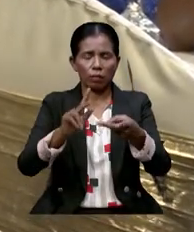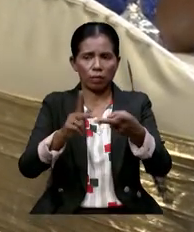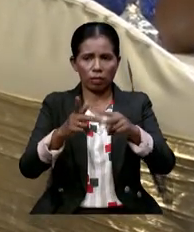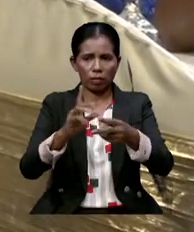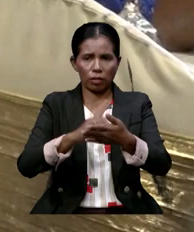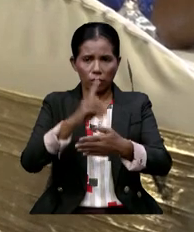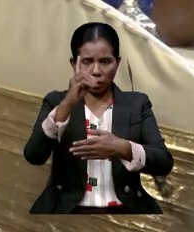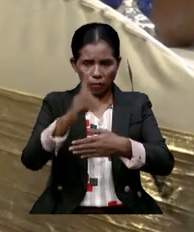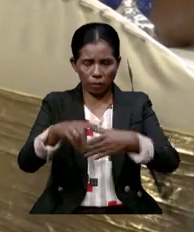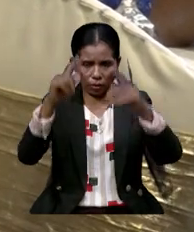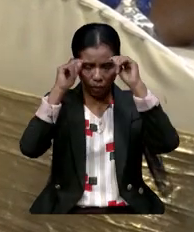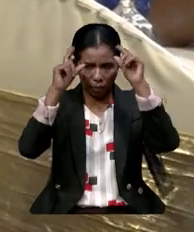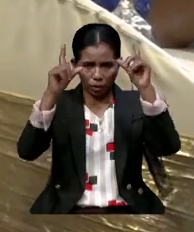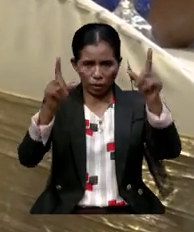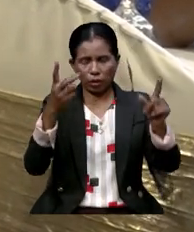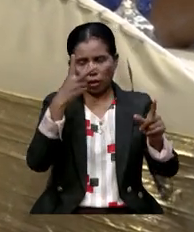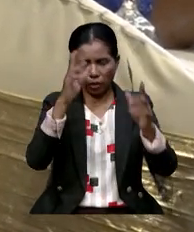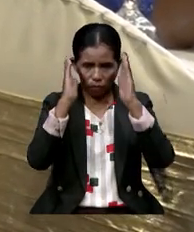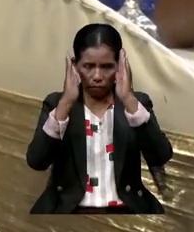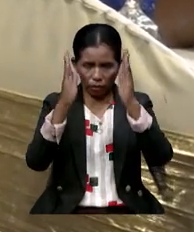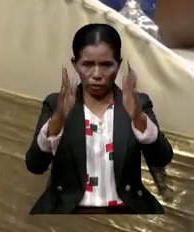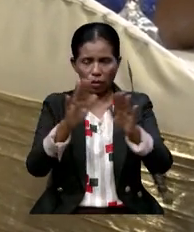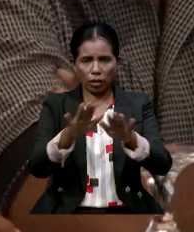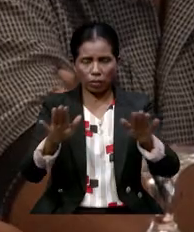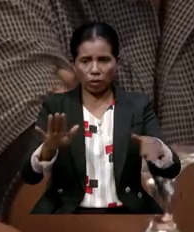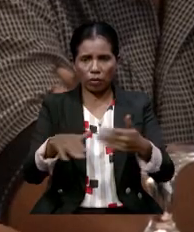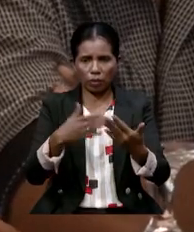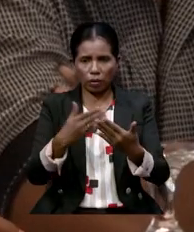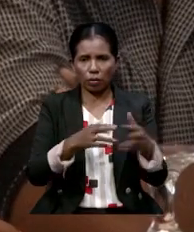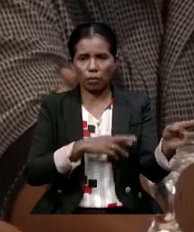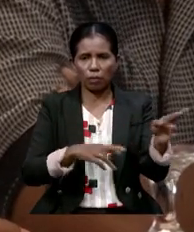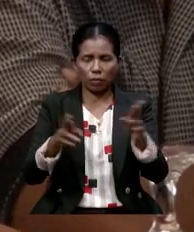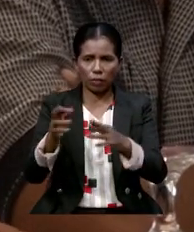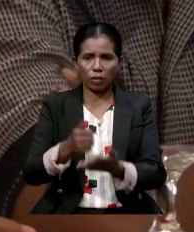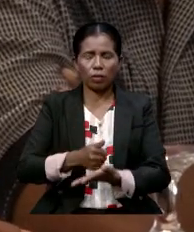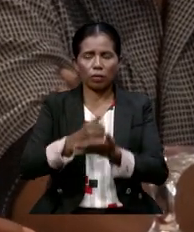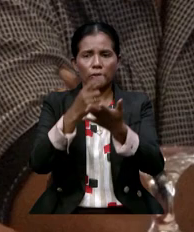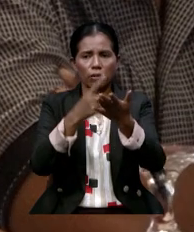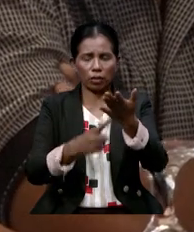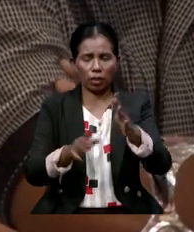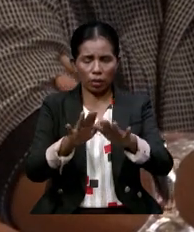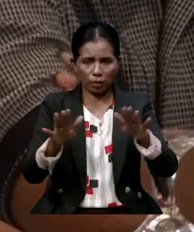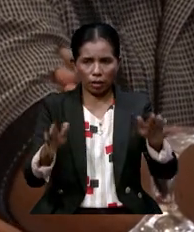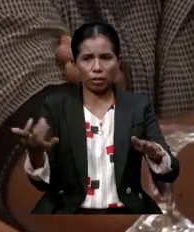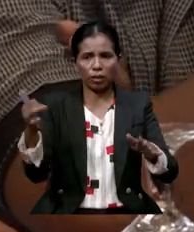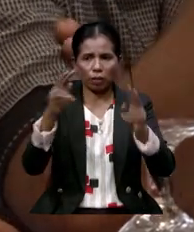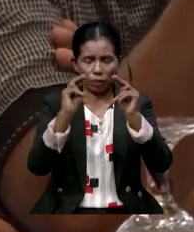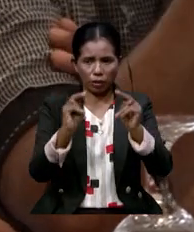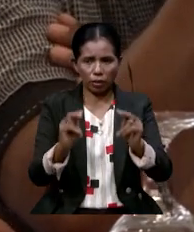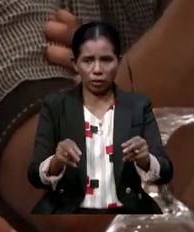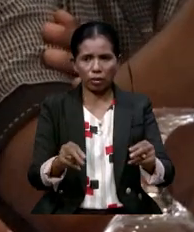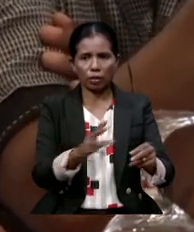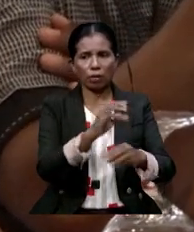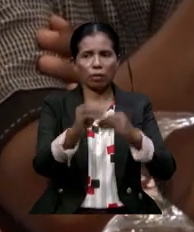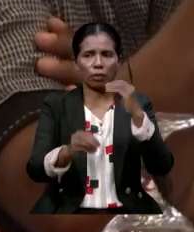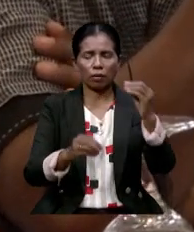desenvolvimento Timor Leste nia nebe hare liu ba asunto labarik nia no pronto azura saída de paklabarik sira precisa liu liu